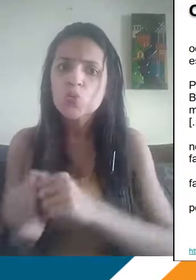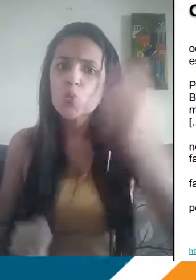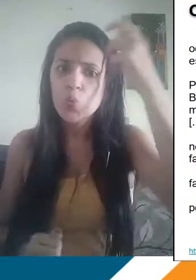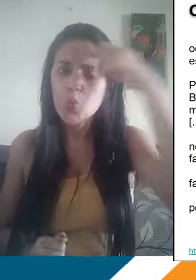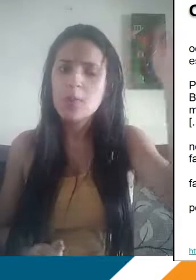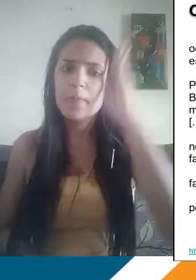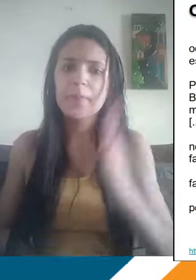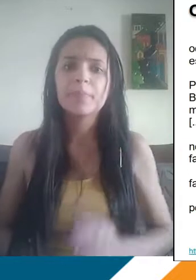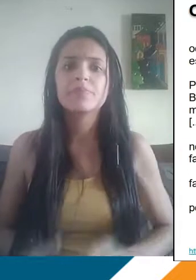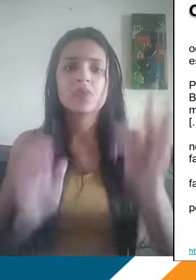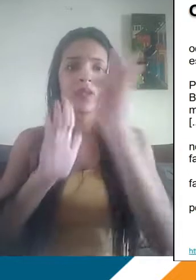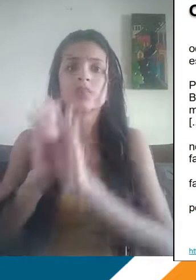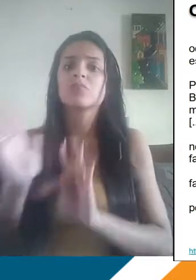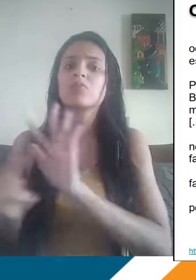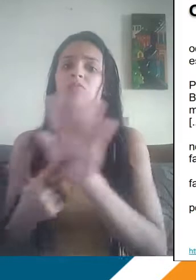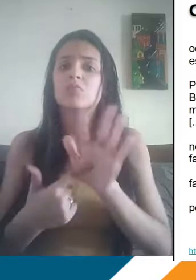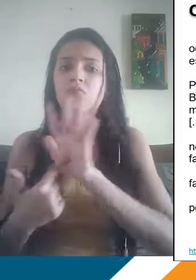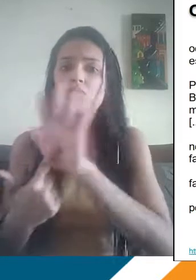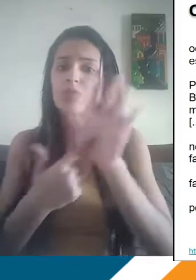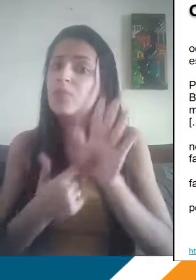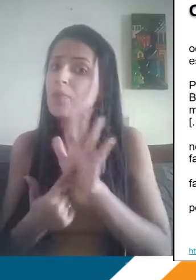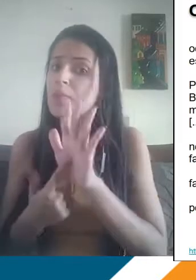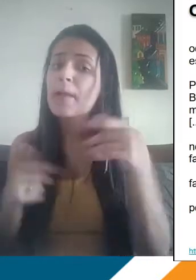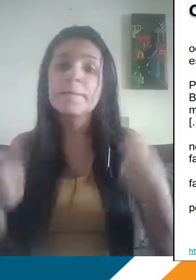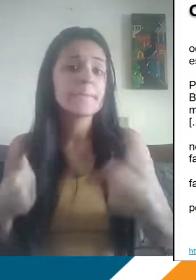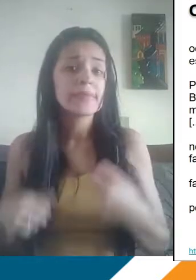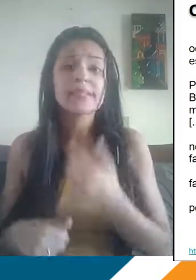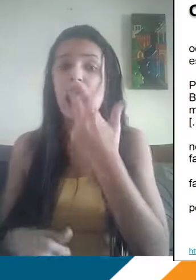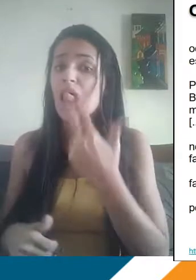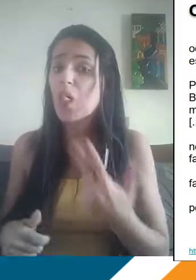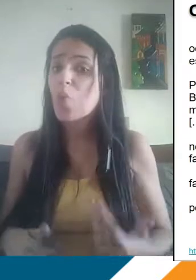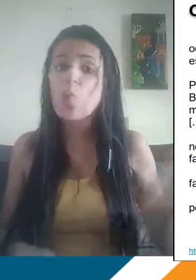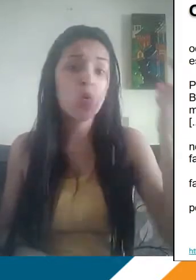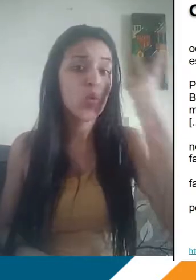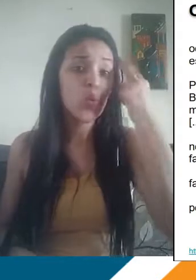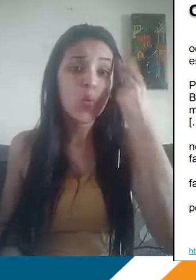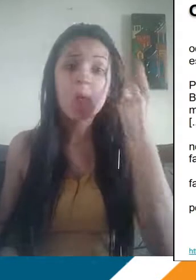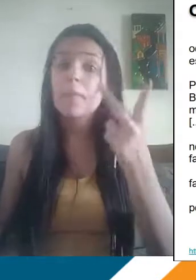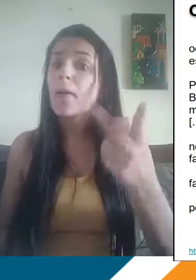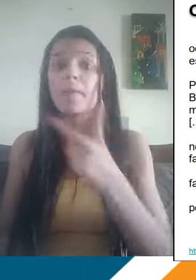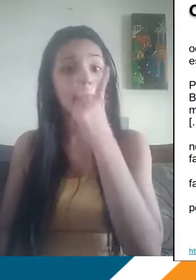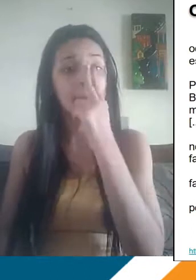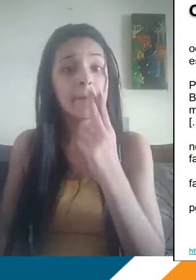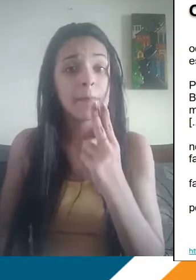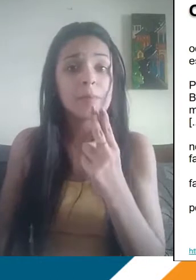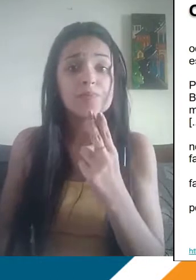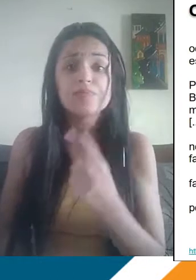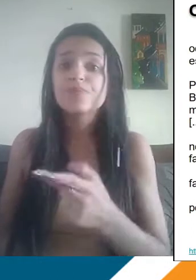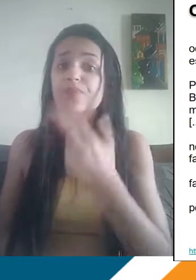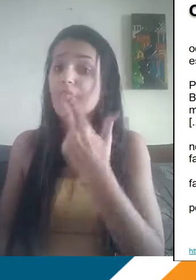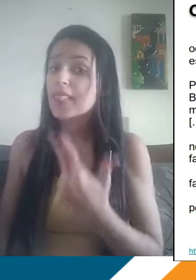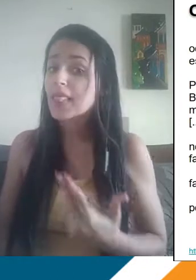informa que é necessário a utilização de uma linguagem mais natural, parecida com a linguagem cotidiana,